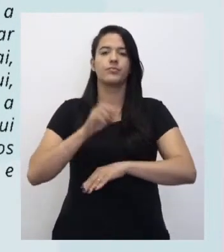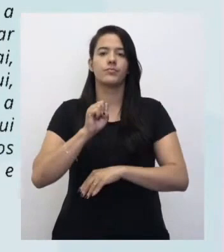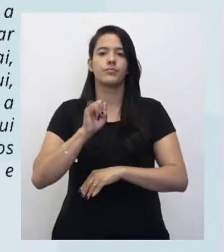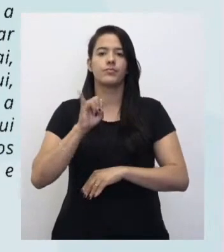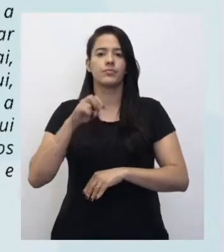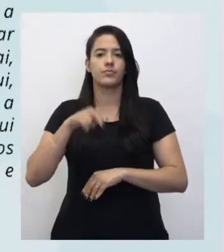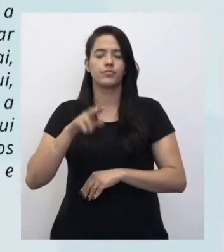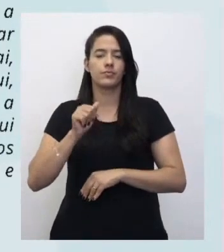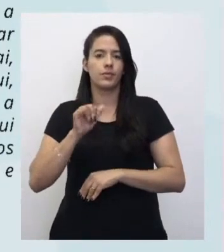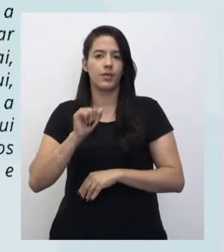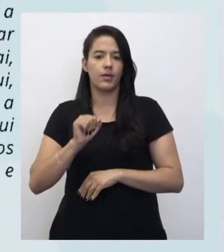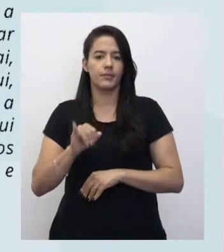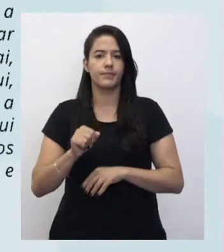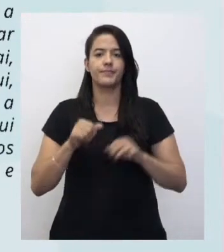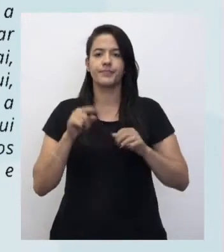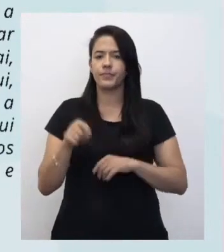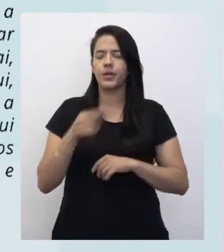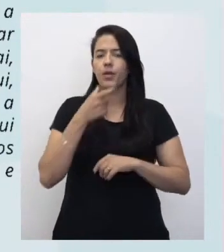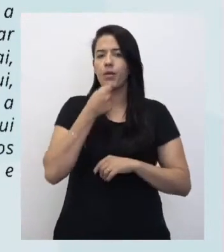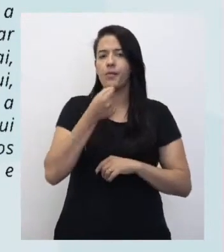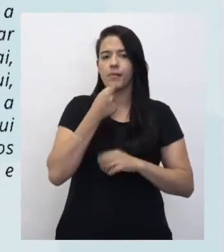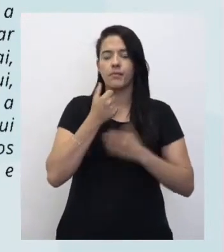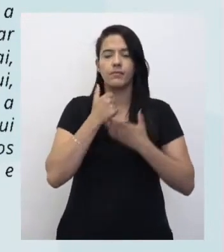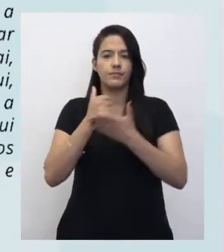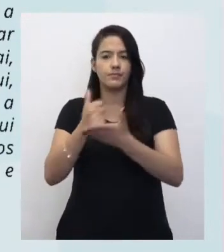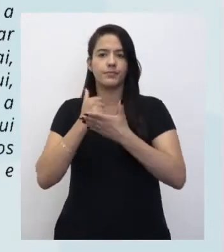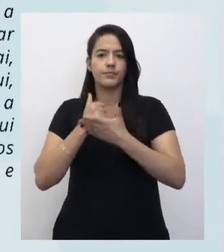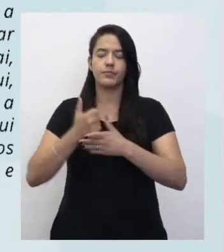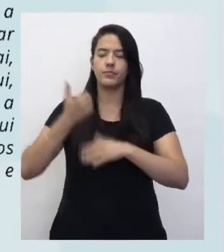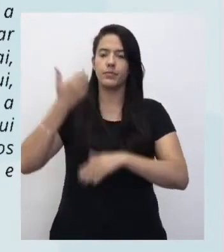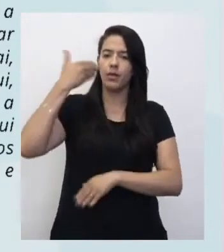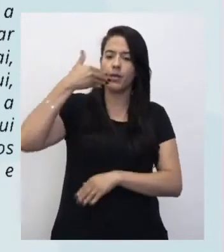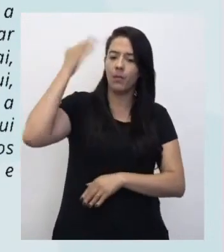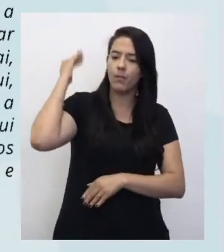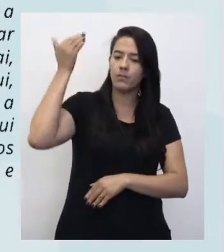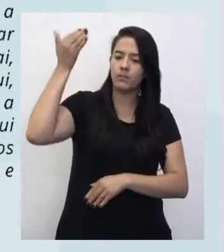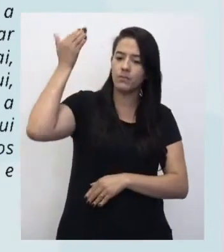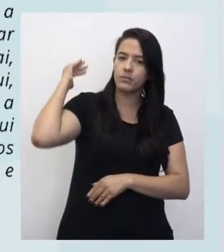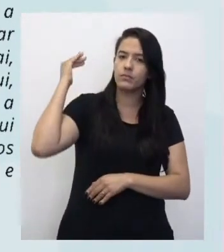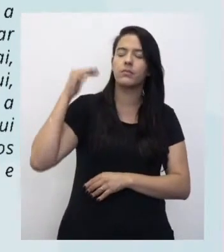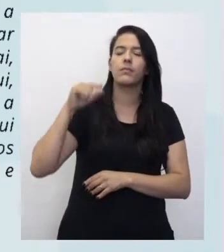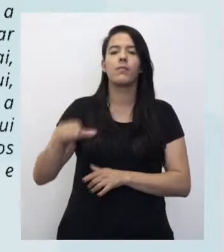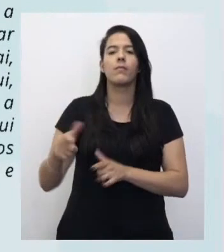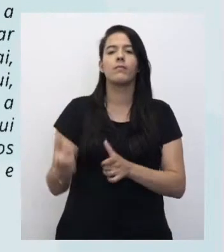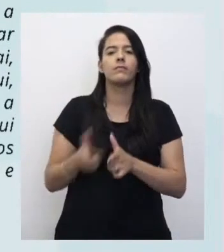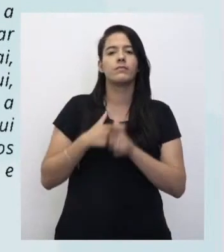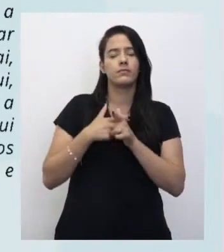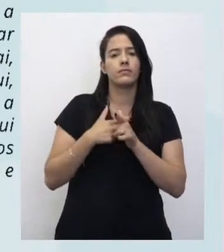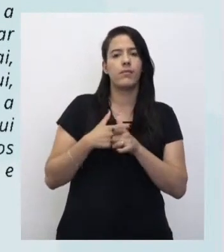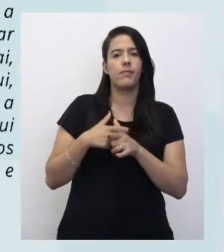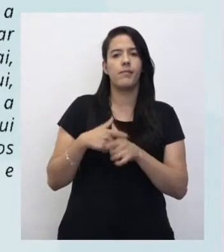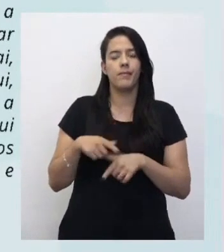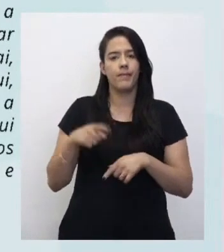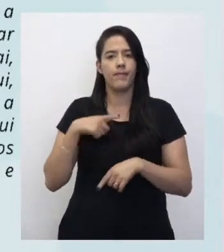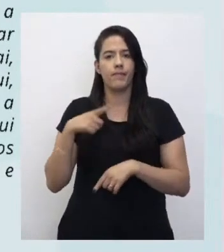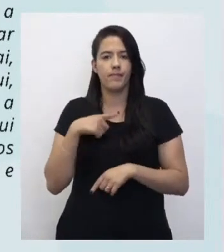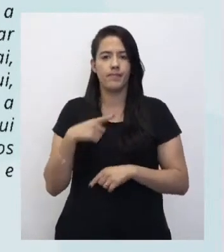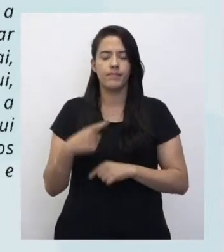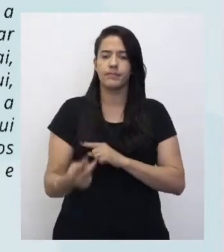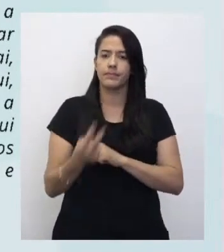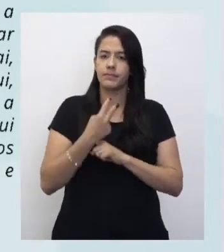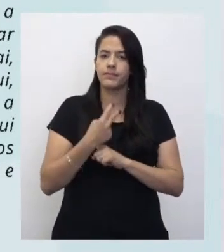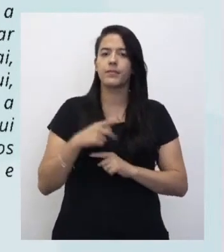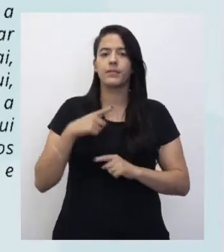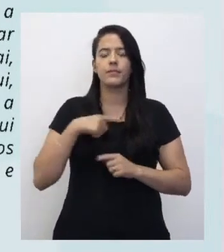os mercadores essa especiaria em camelos alugados, a 4 cruzados cada camelo. e